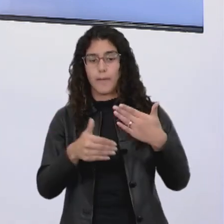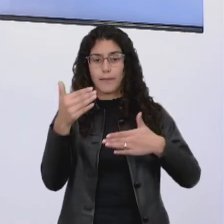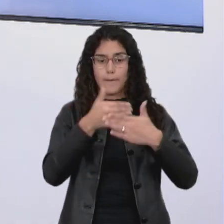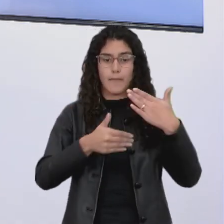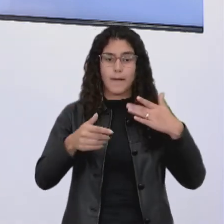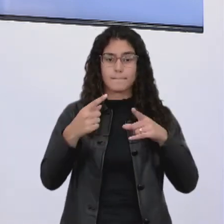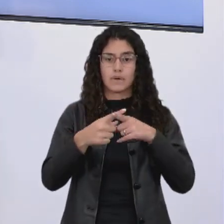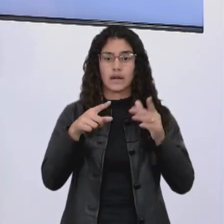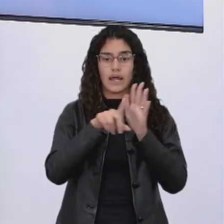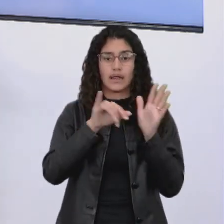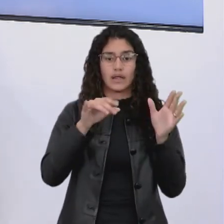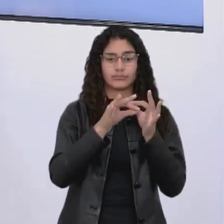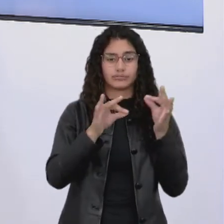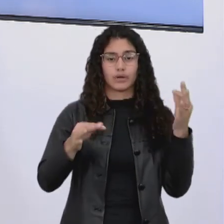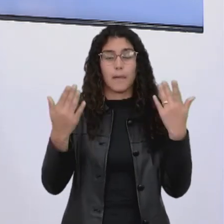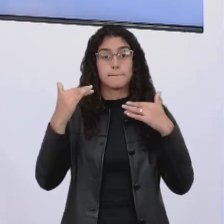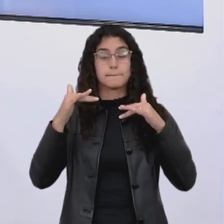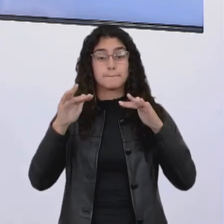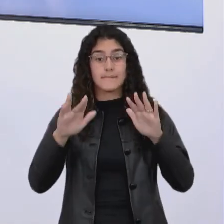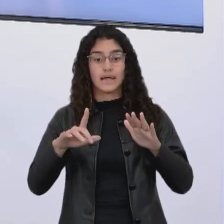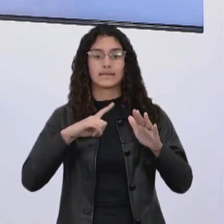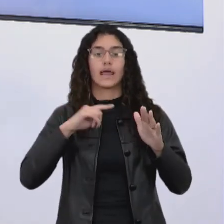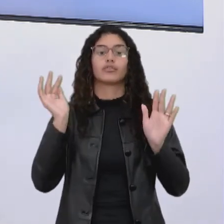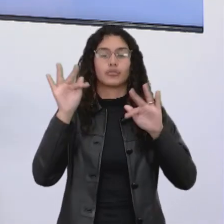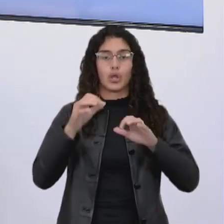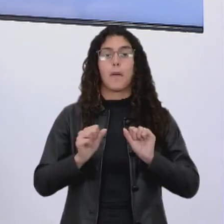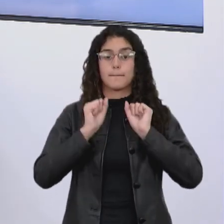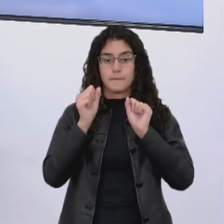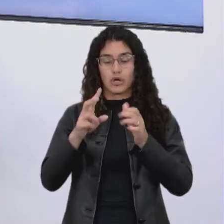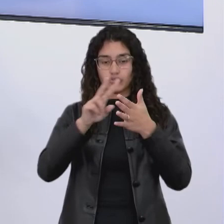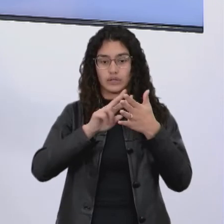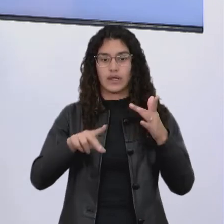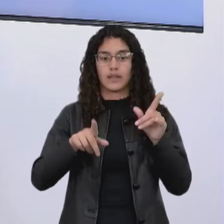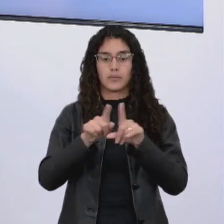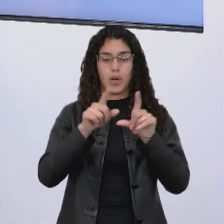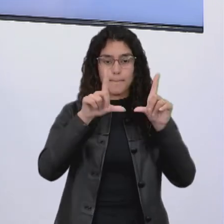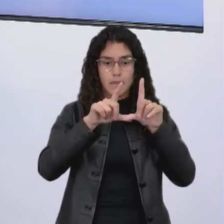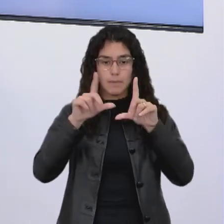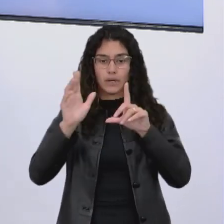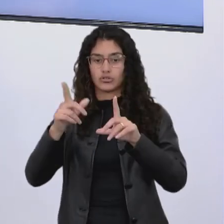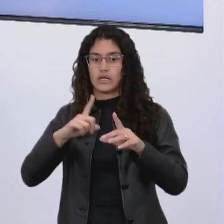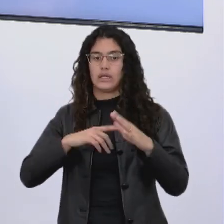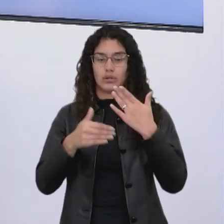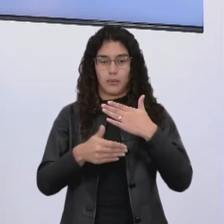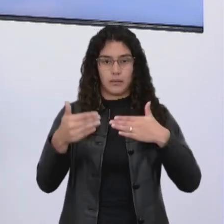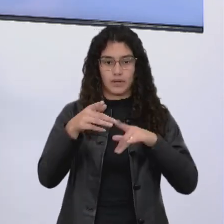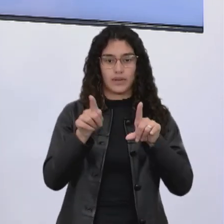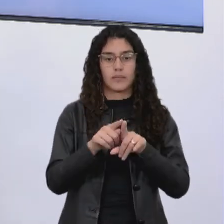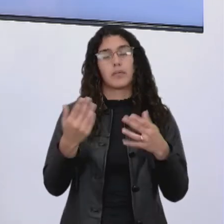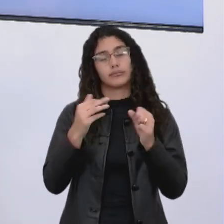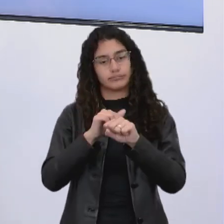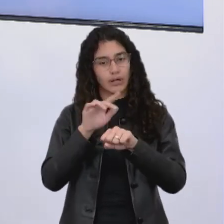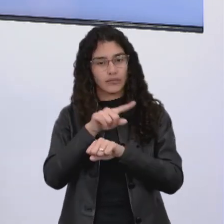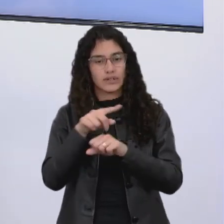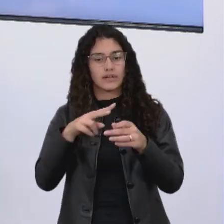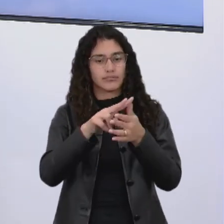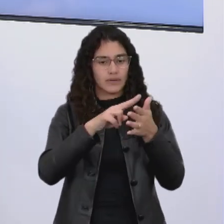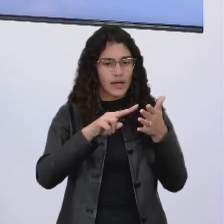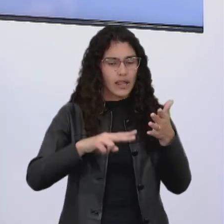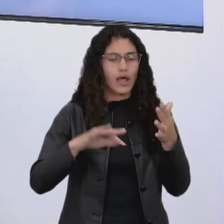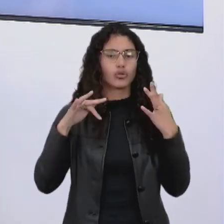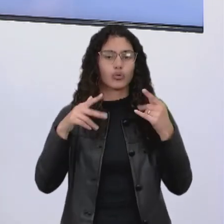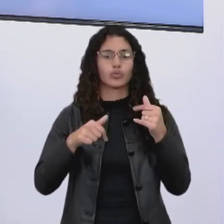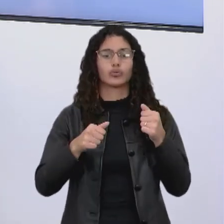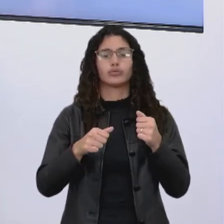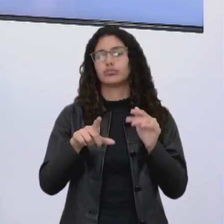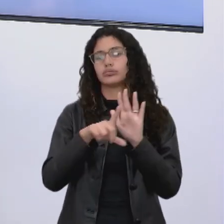lei é gigantesca, mas ela tá no final, vocês podem ler os recortes que já estão no PPT, mas eu recomendo que vocês leiam, assim, essa